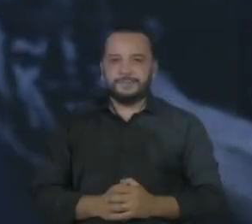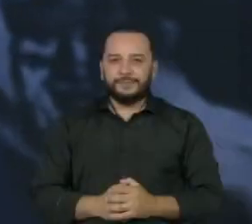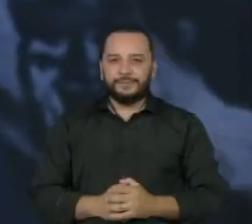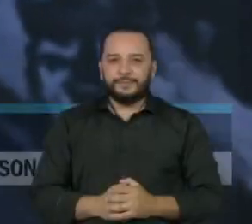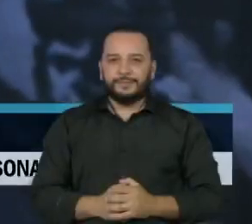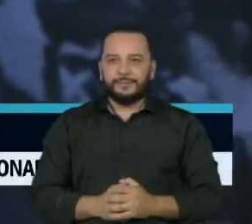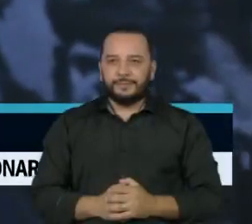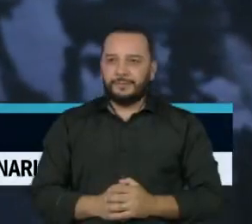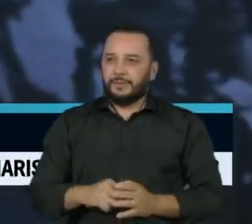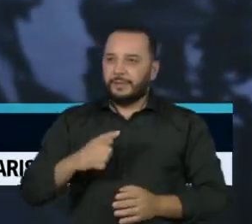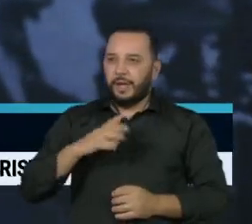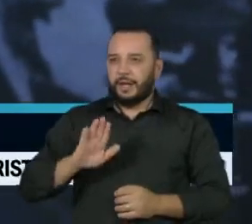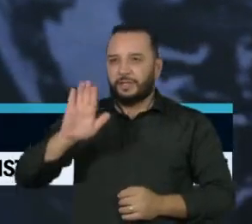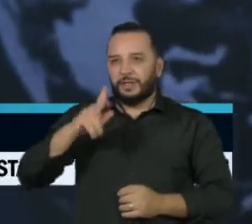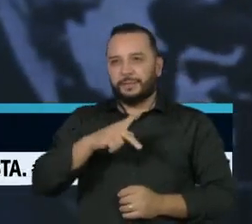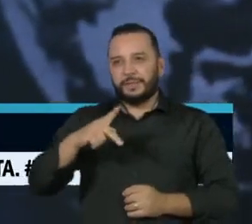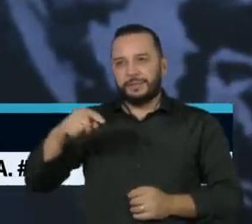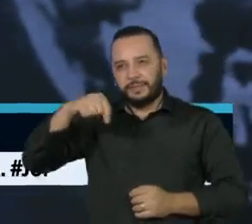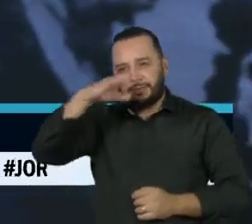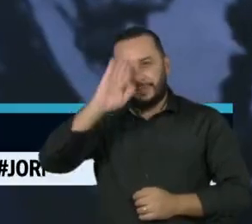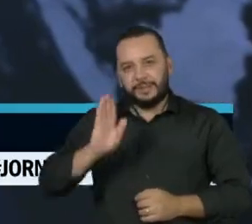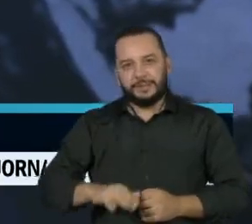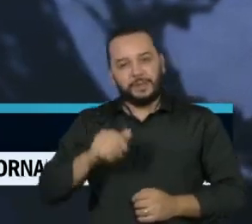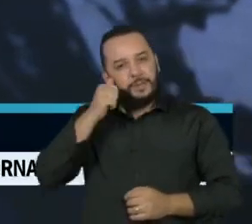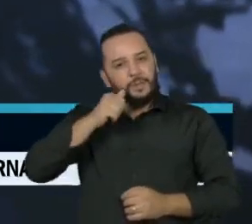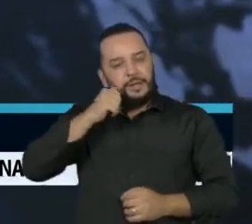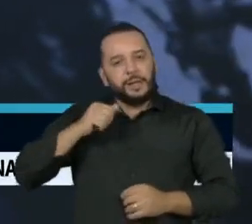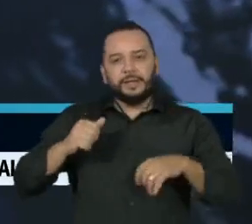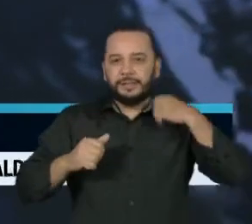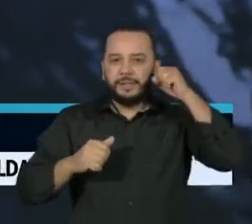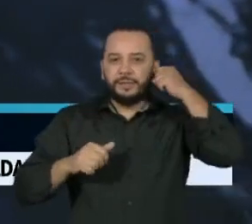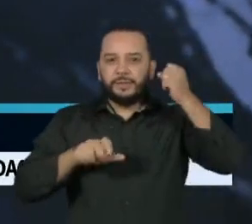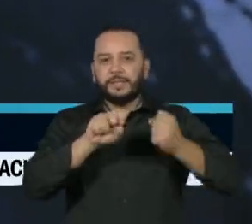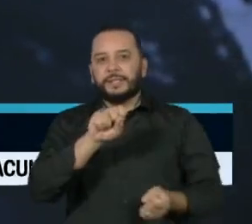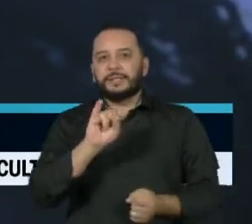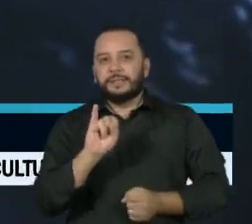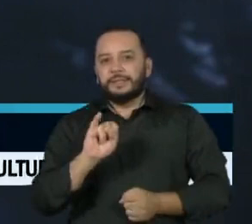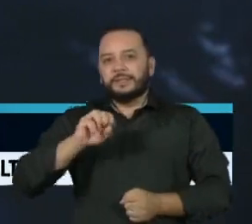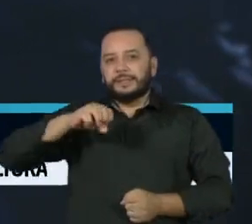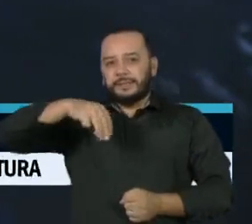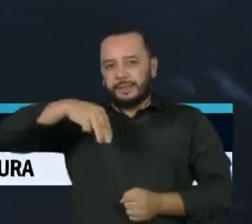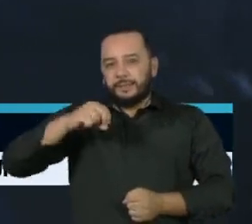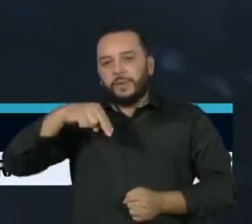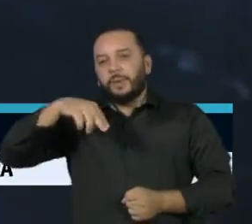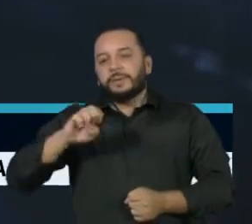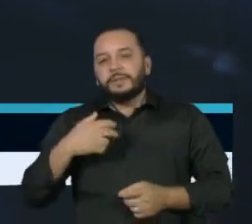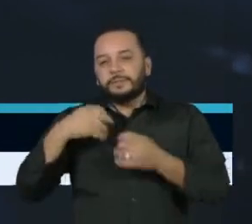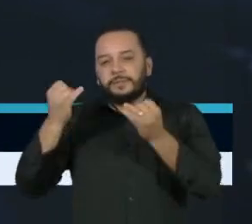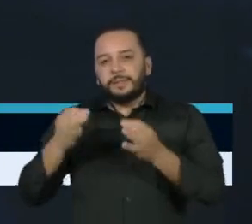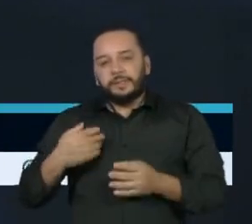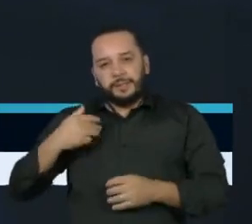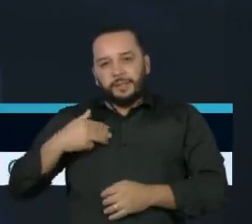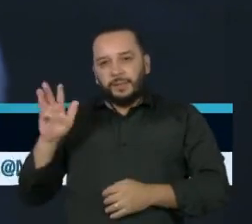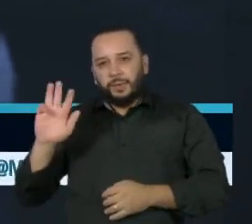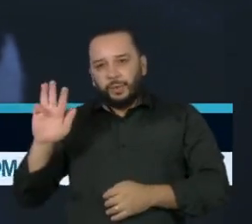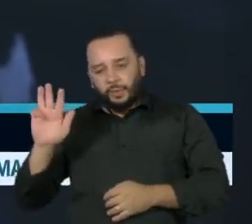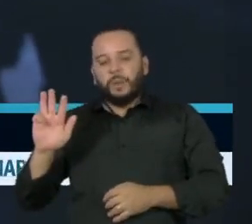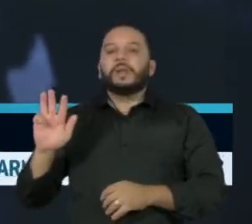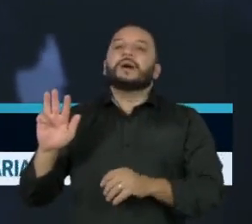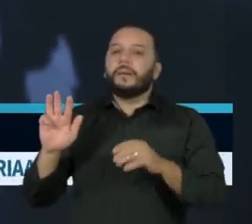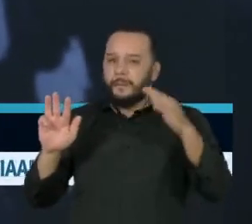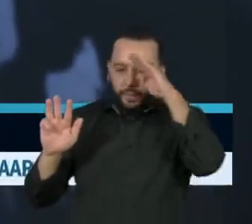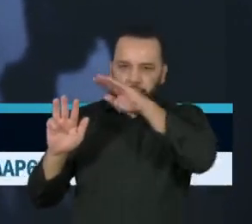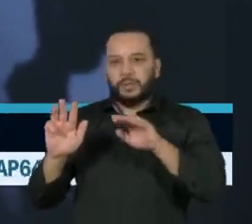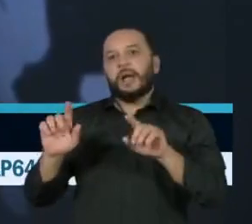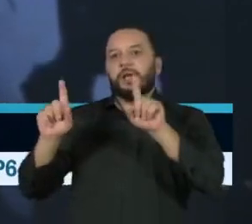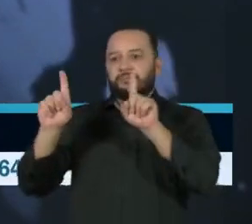e a pré-candidata à presidência da república Senadora Simone tebet afirma que a terceira via dispõe de cerca de quarenta por cento